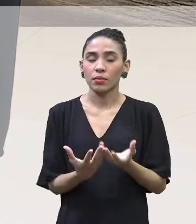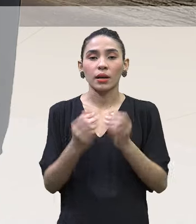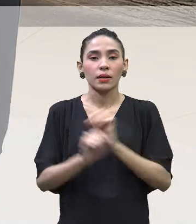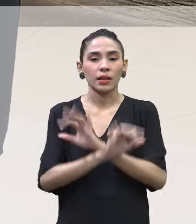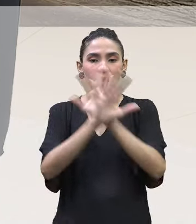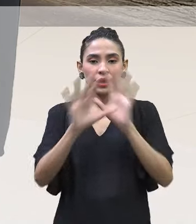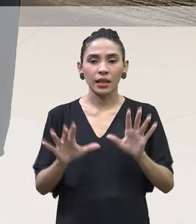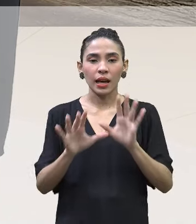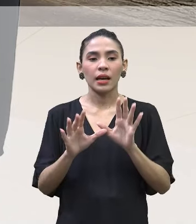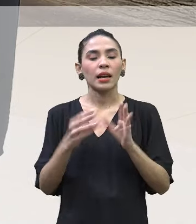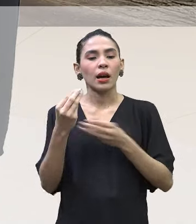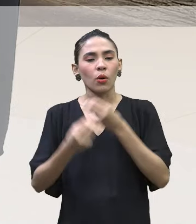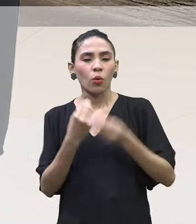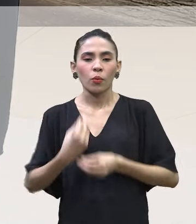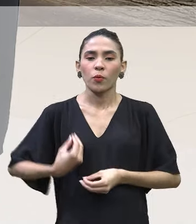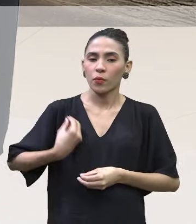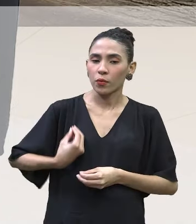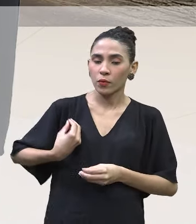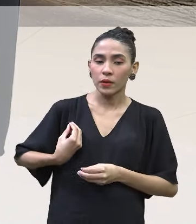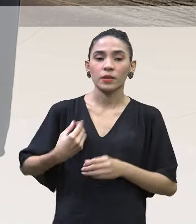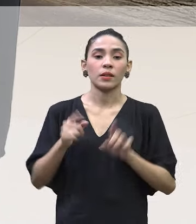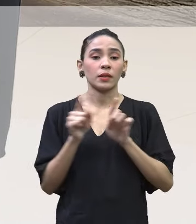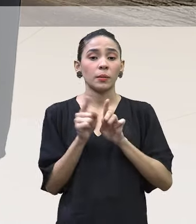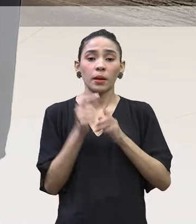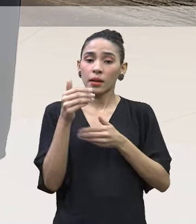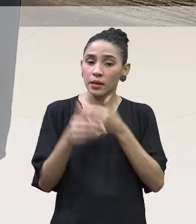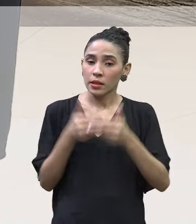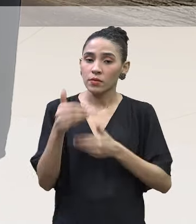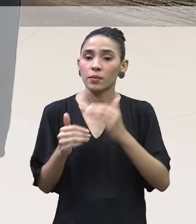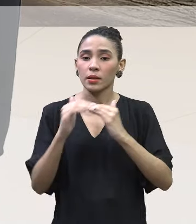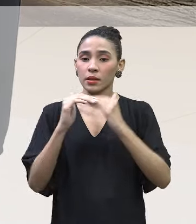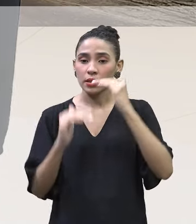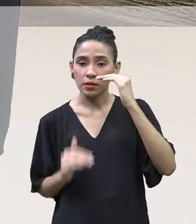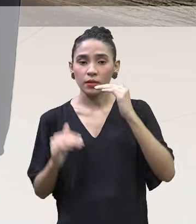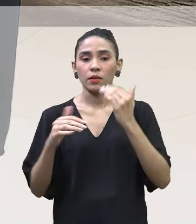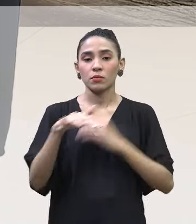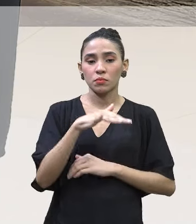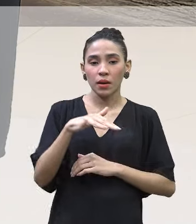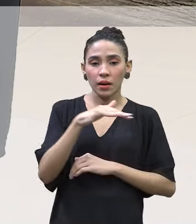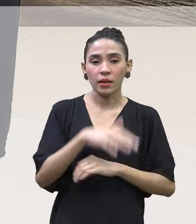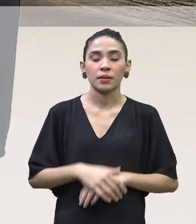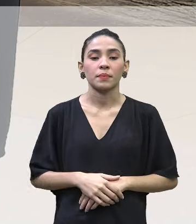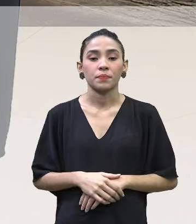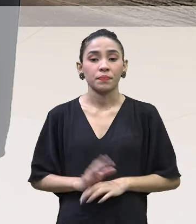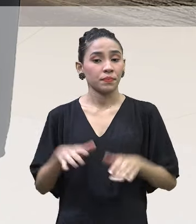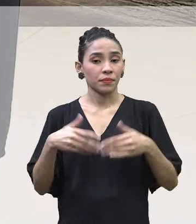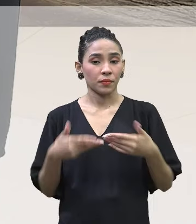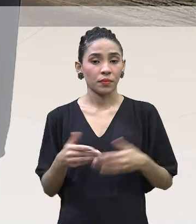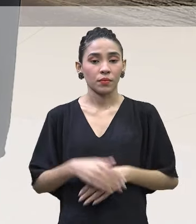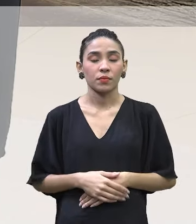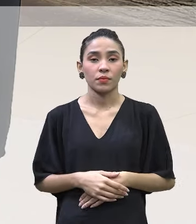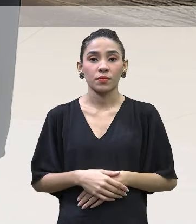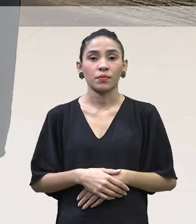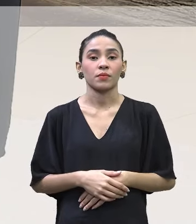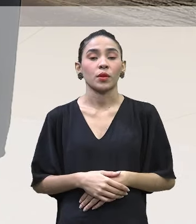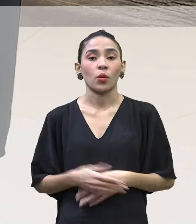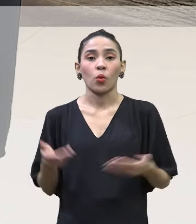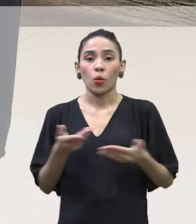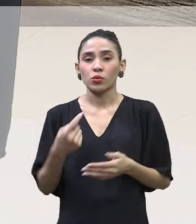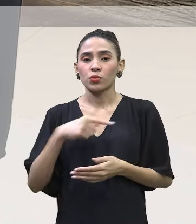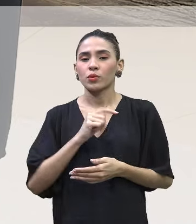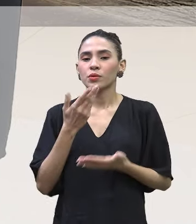Clara das condições de vida desenvolvimentos e desigualdades dentro de uma área Então pessoal alunos nós vamos aqui